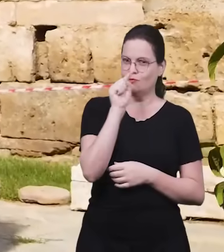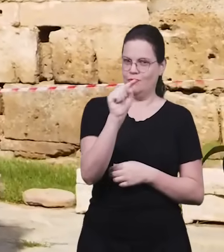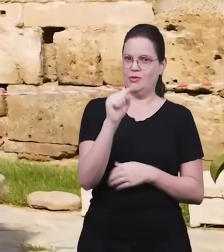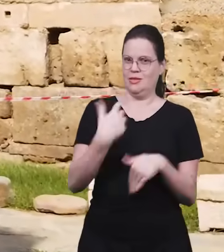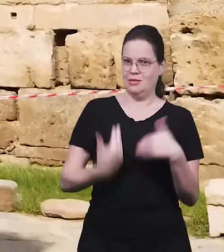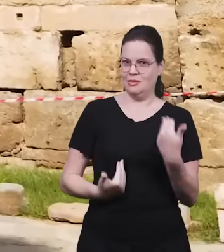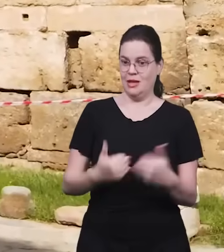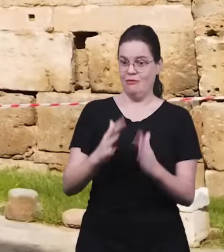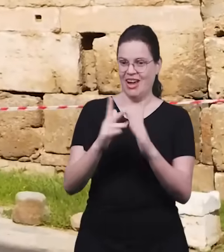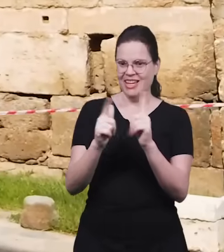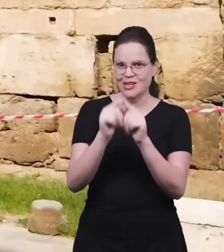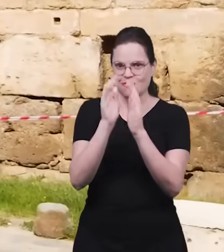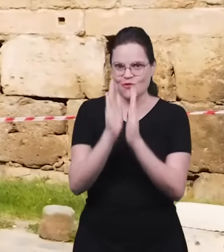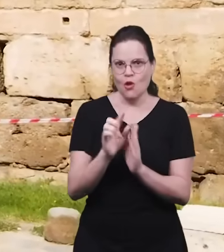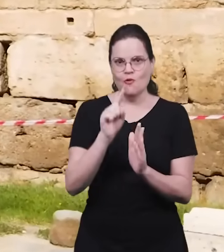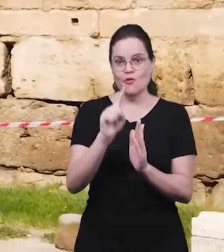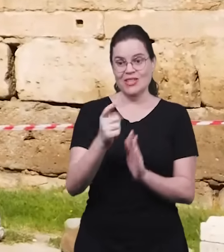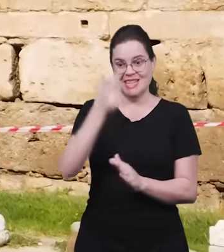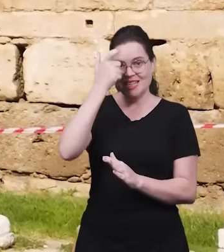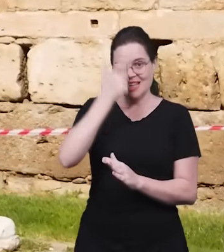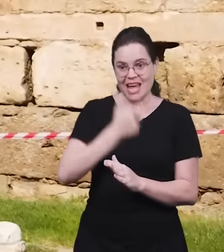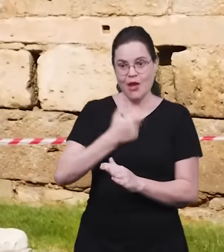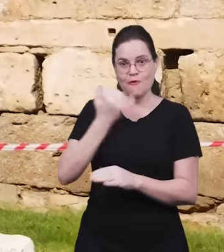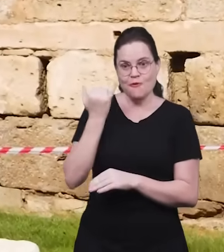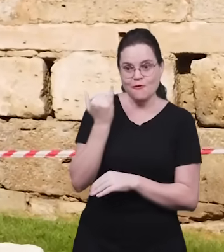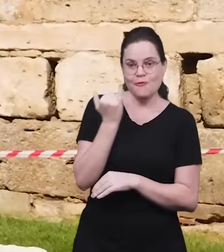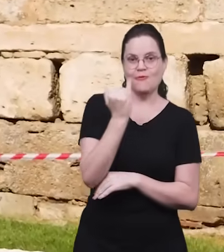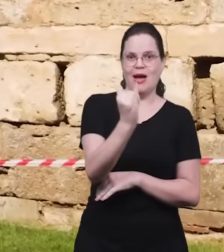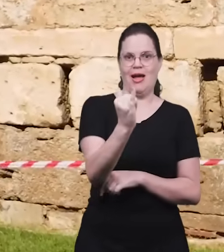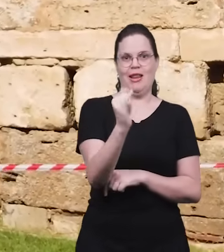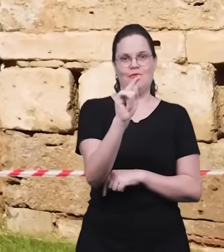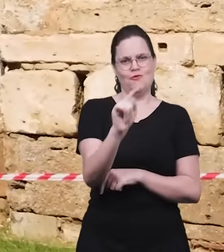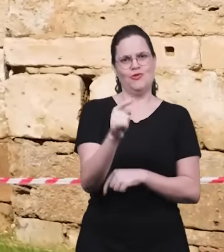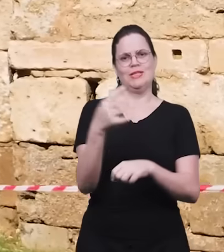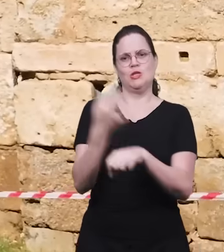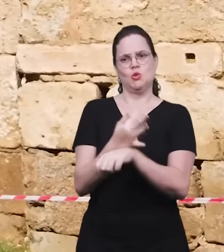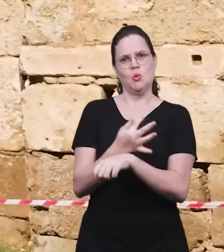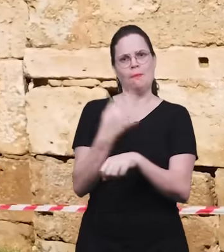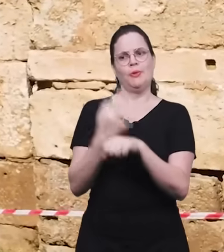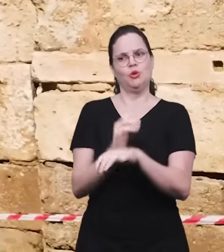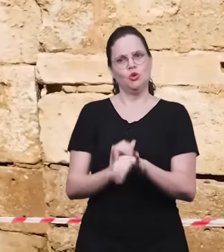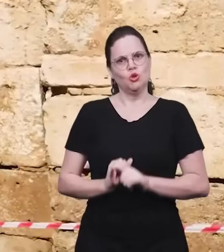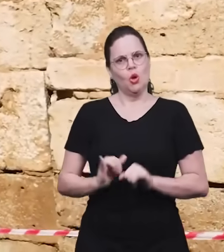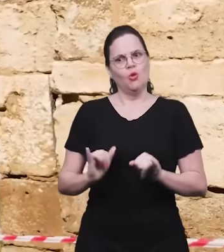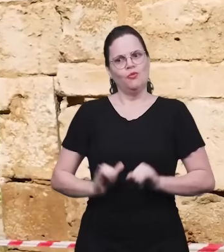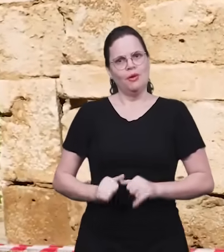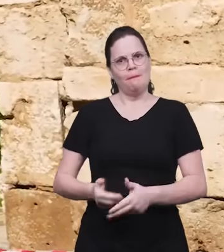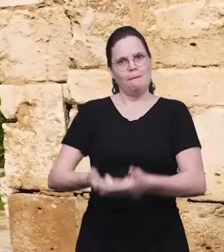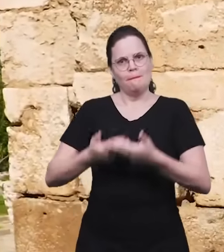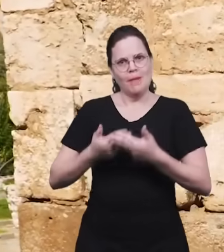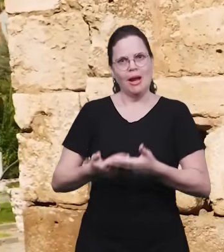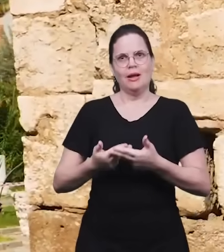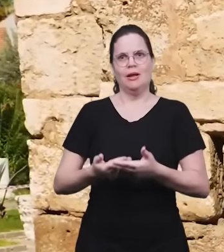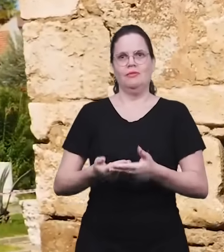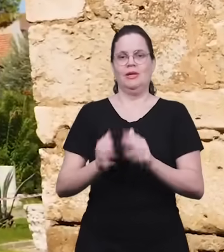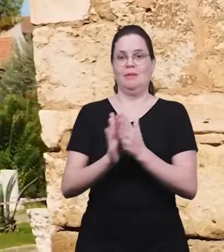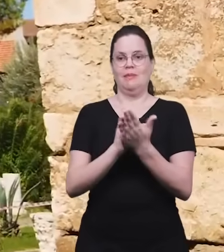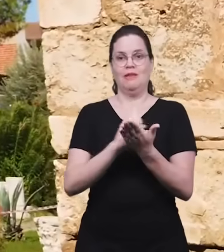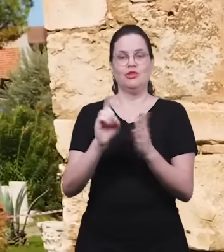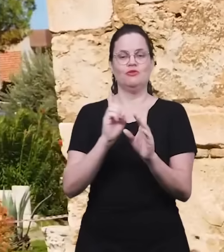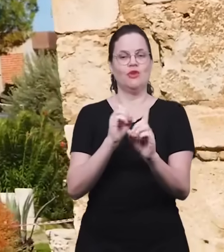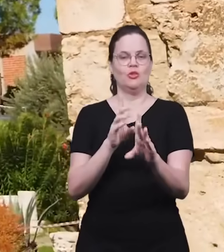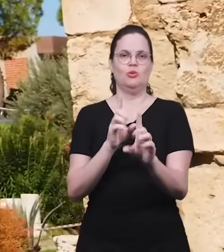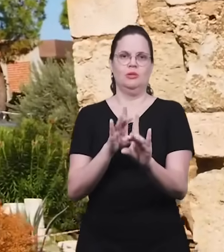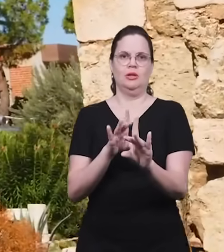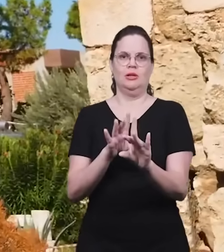minha paciência? Porque a igreja, depois algum dos pastores aqui poderá mostrar que essa palavra foi